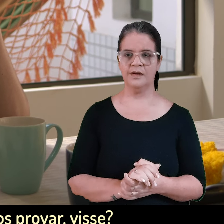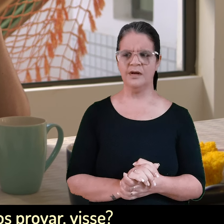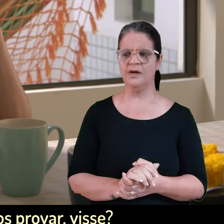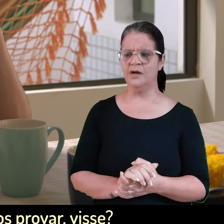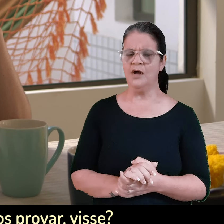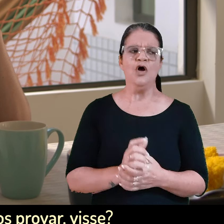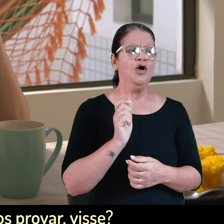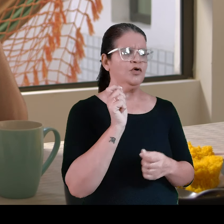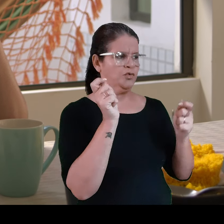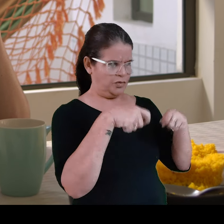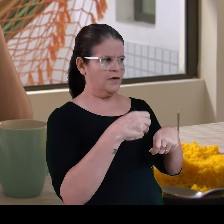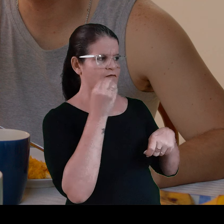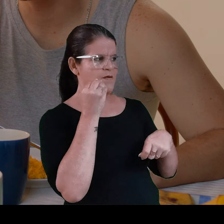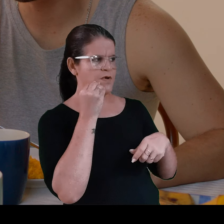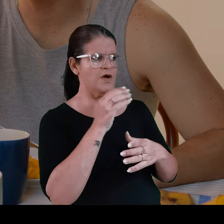Tu devia, provavelmente, pra lá, Vici.